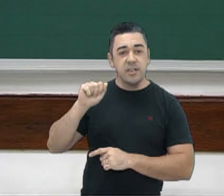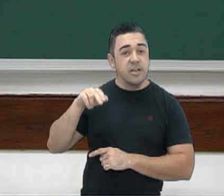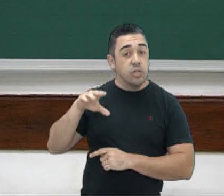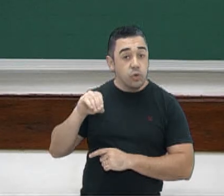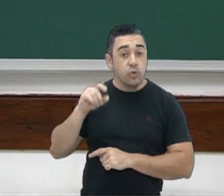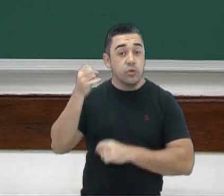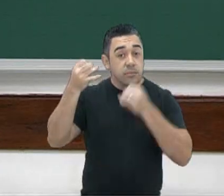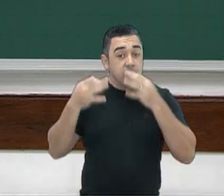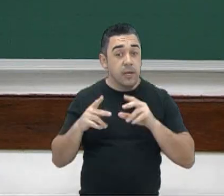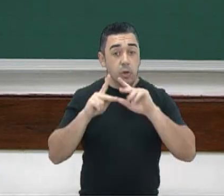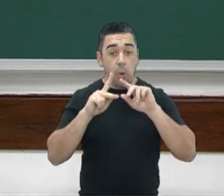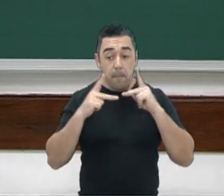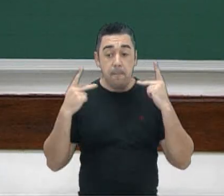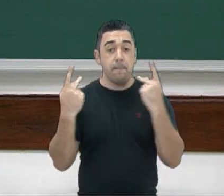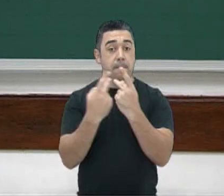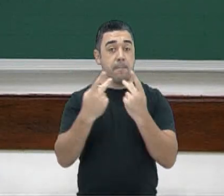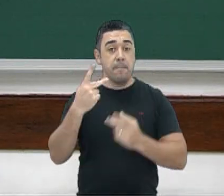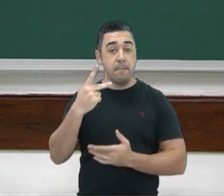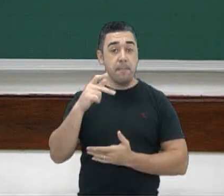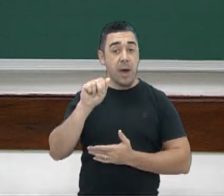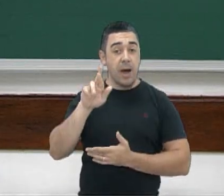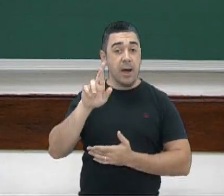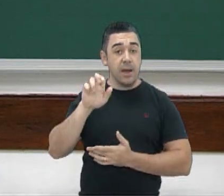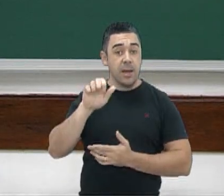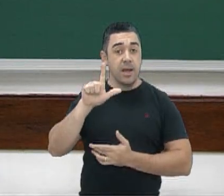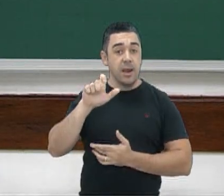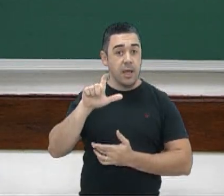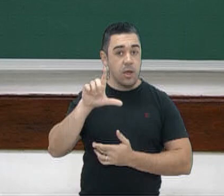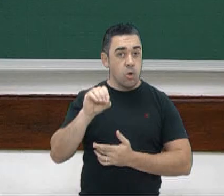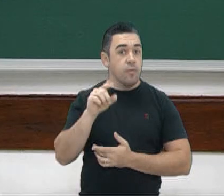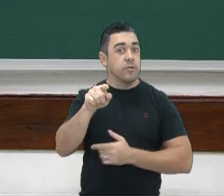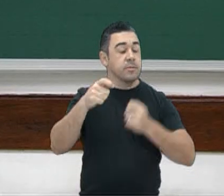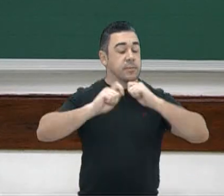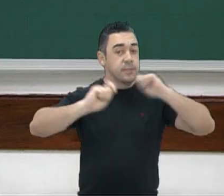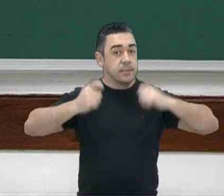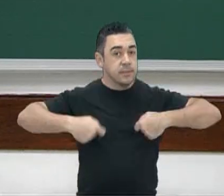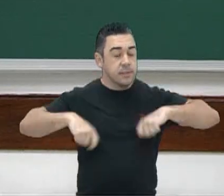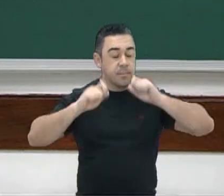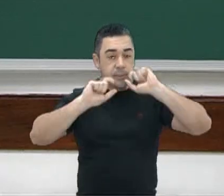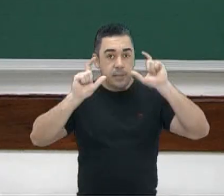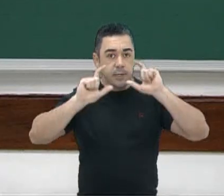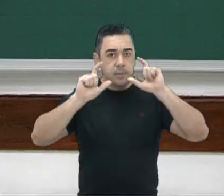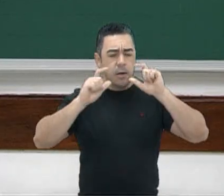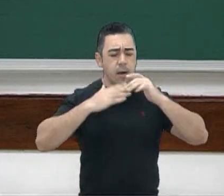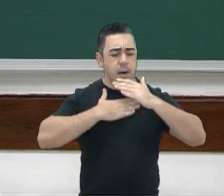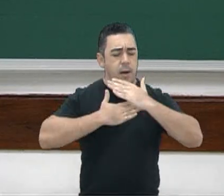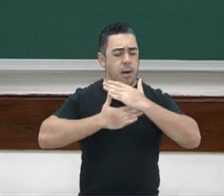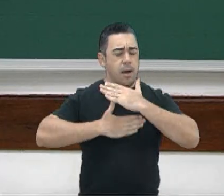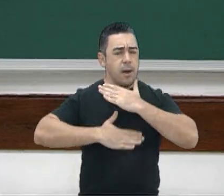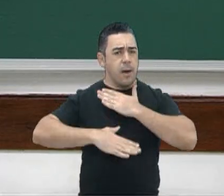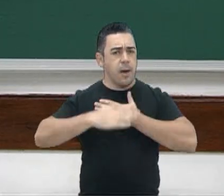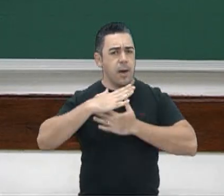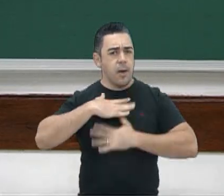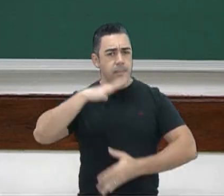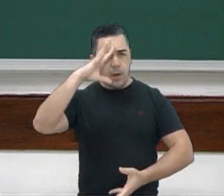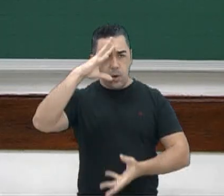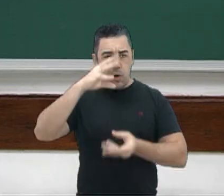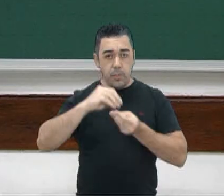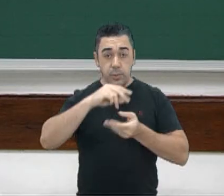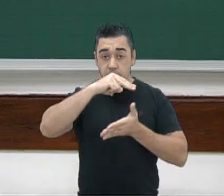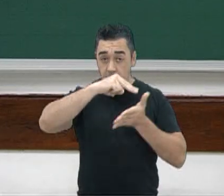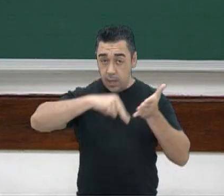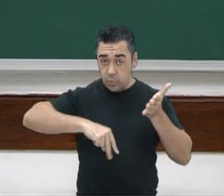falando de paralelo. Então é importante que você preste atenção, tenha sempre muita calma e discernimento na leitura